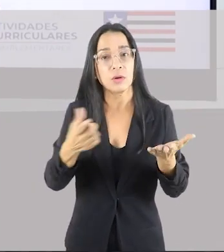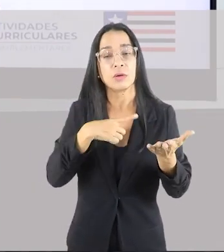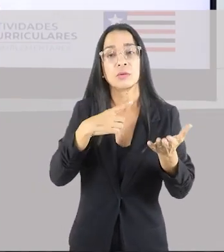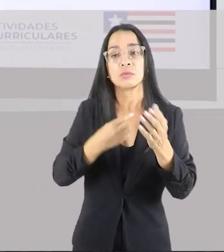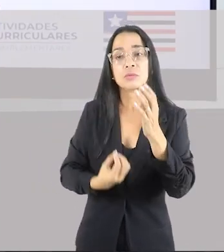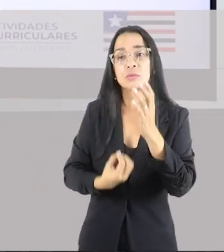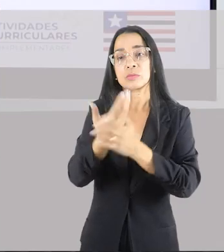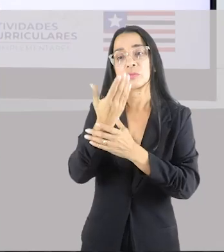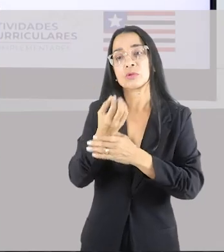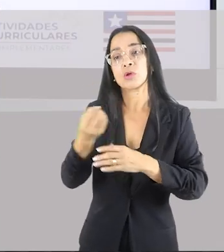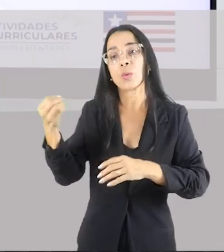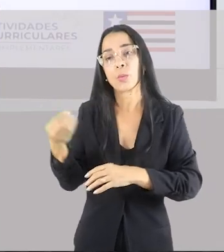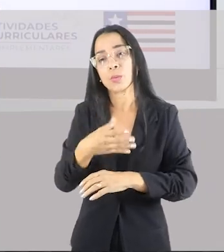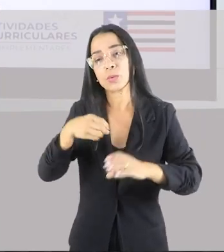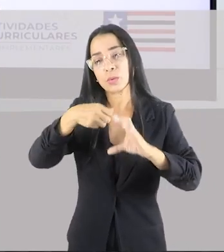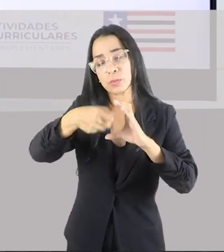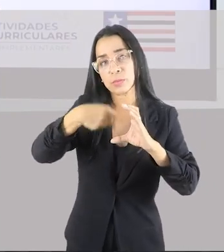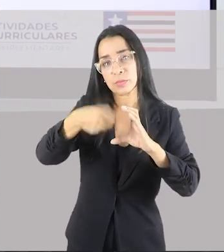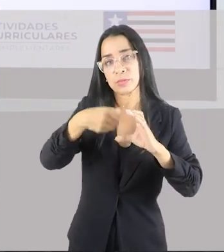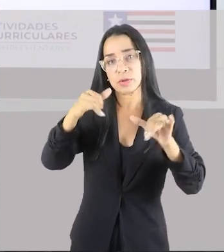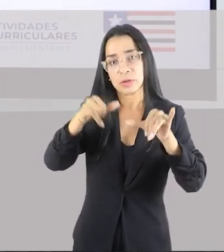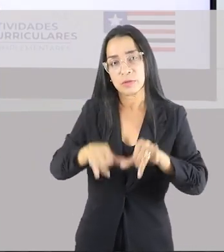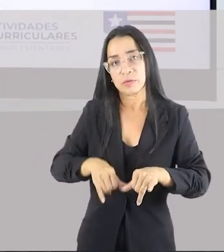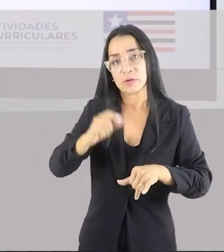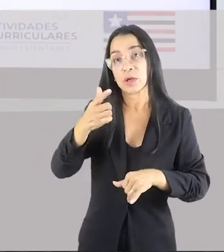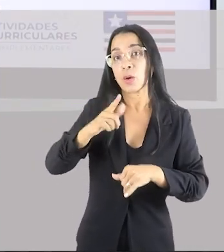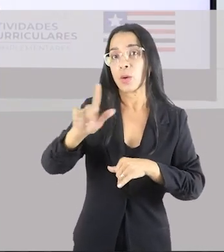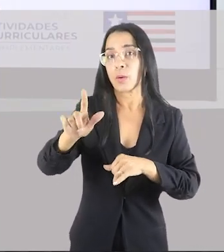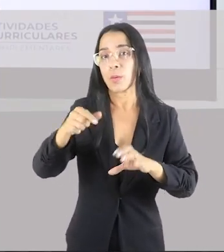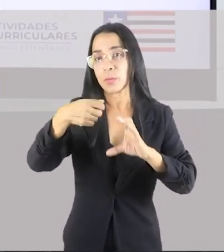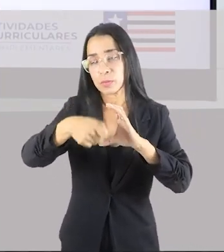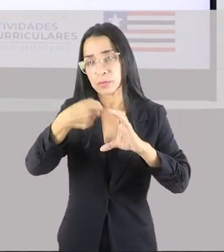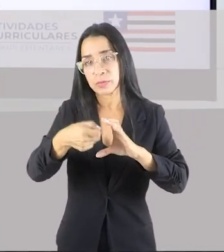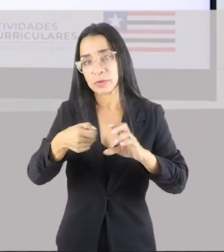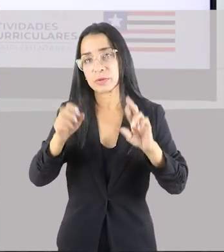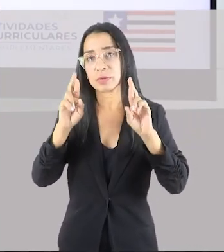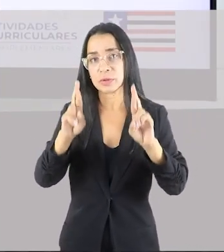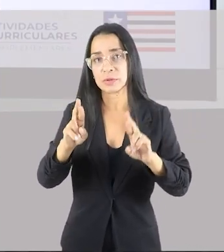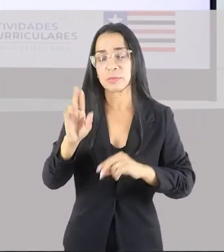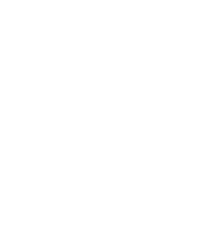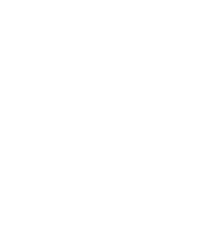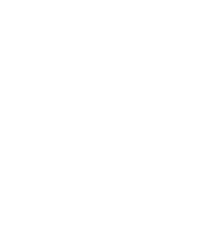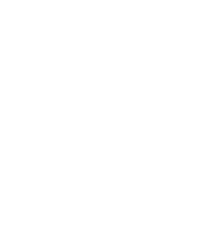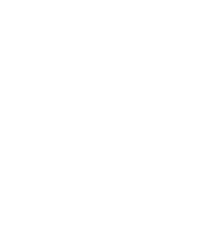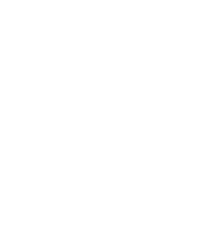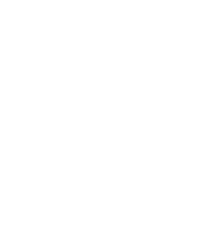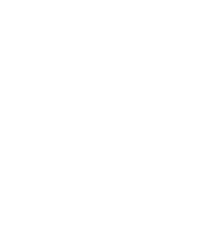novo vídeo e fica aqui com a gente também nos nossos próximos vídeos. Então eu aguardo você, tchau, tchau!